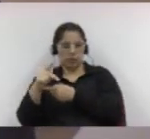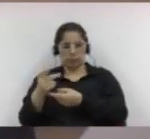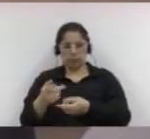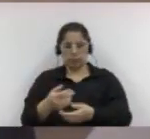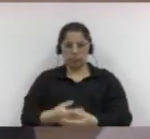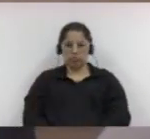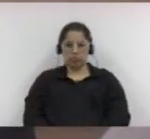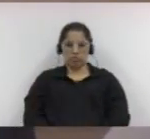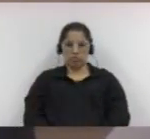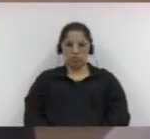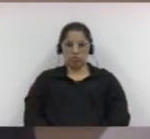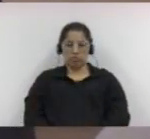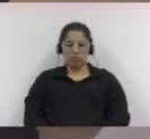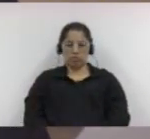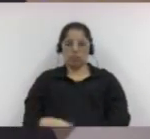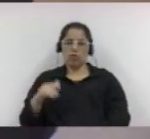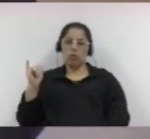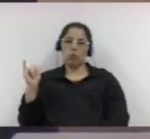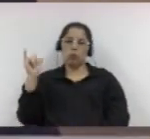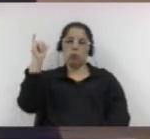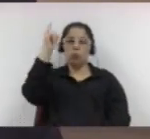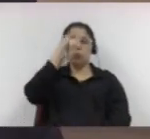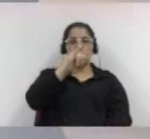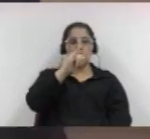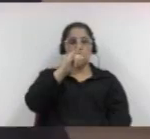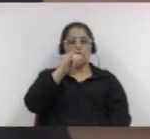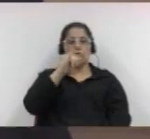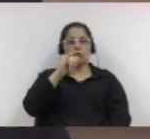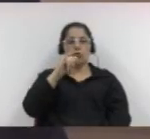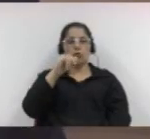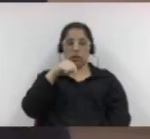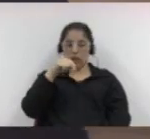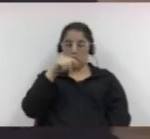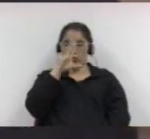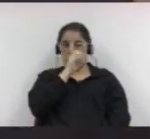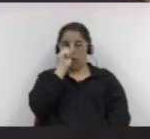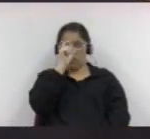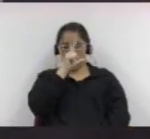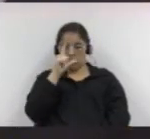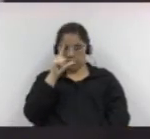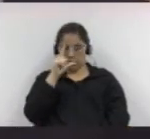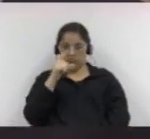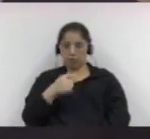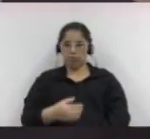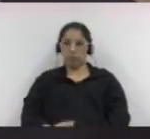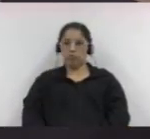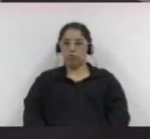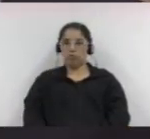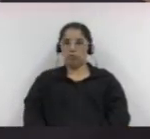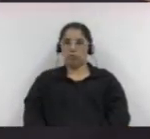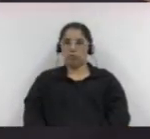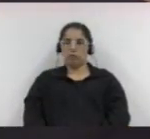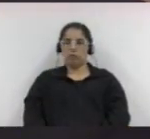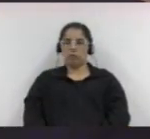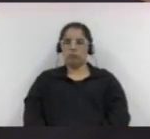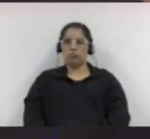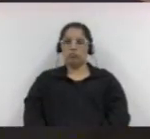para o aeroporto de nossa cidade, visto que nós estamos